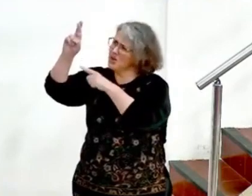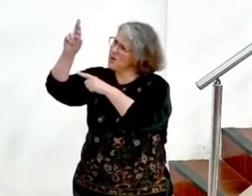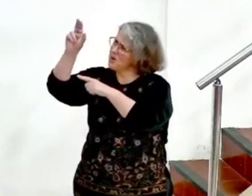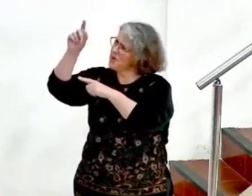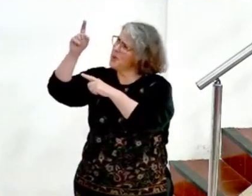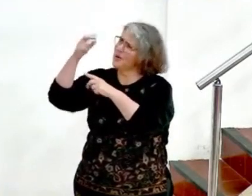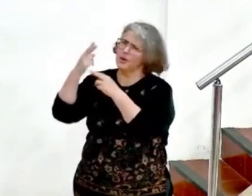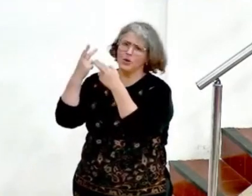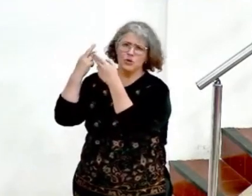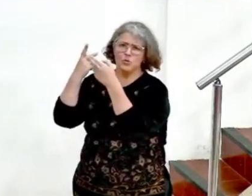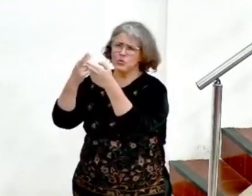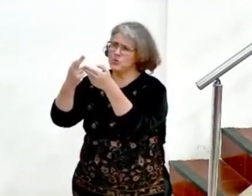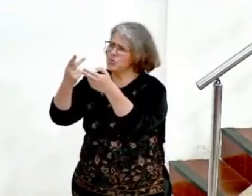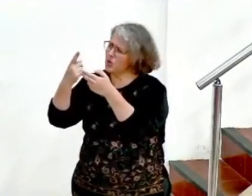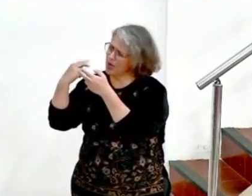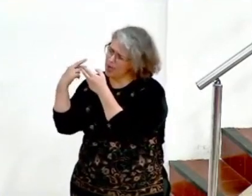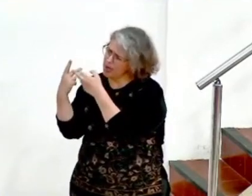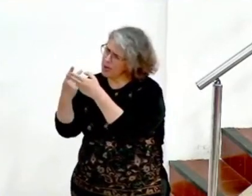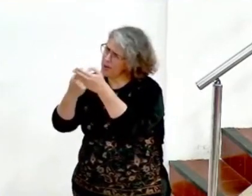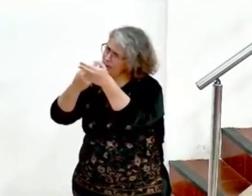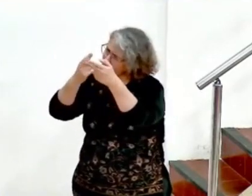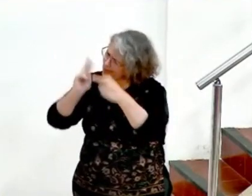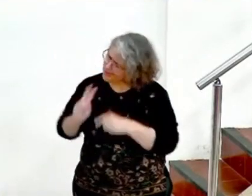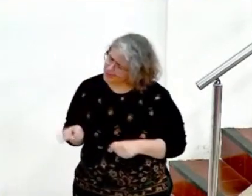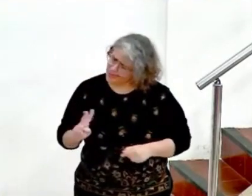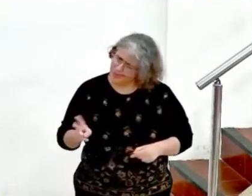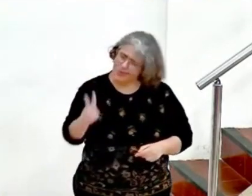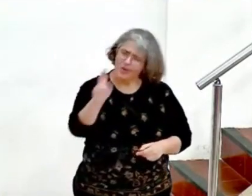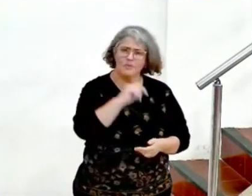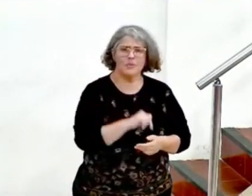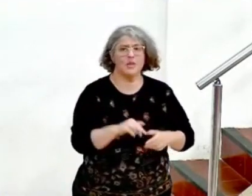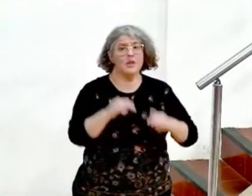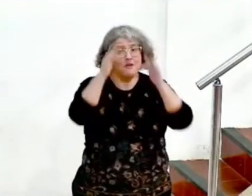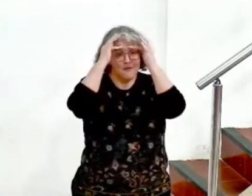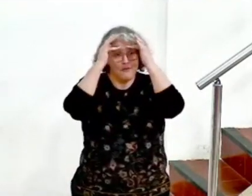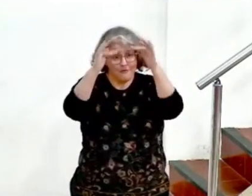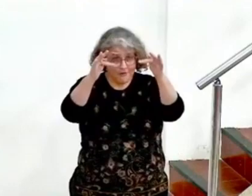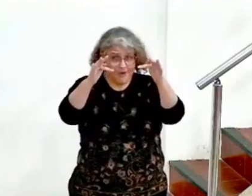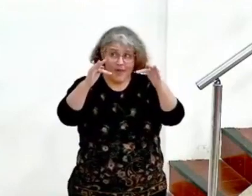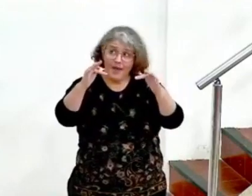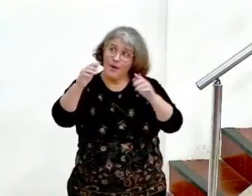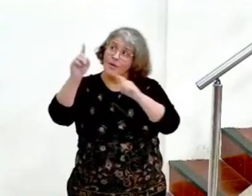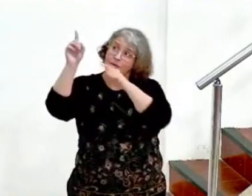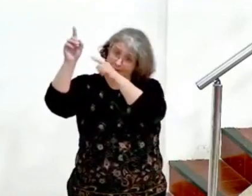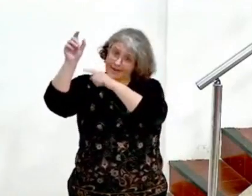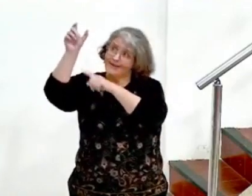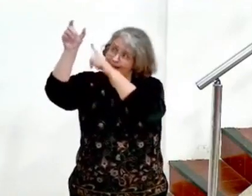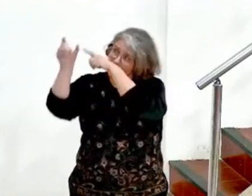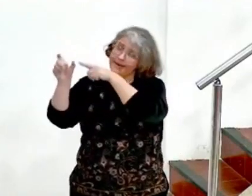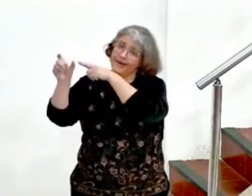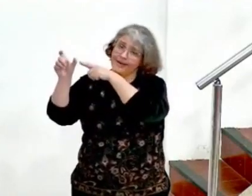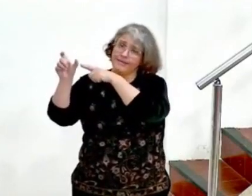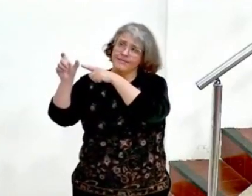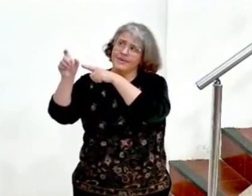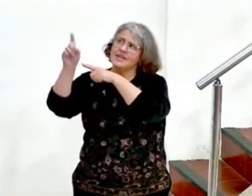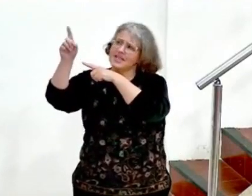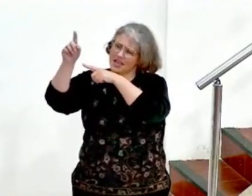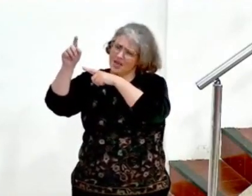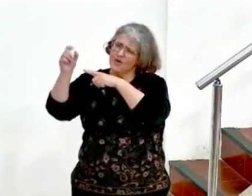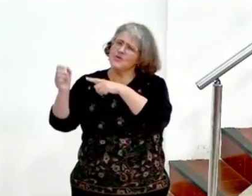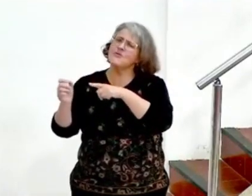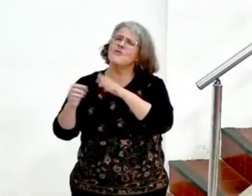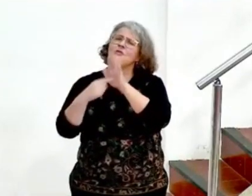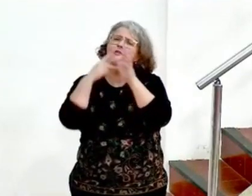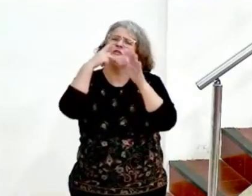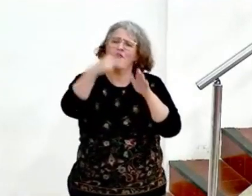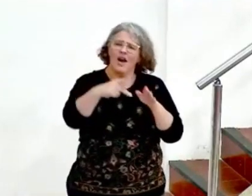e fiel a si mesmo, fiel ao que ele prometeu. Ele é o Deus que cumpre aquilo